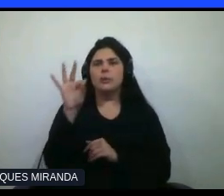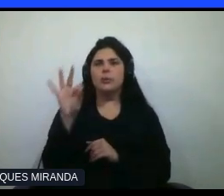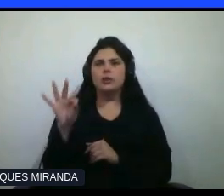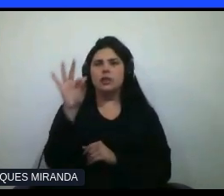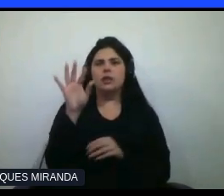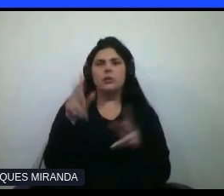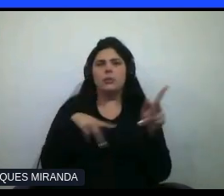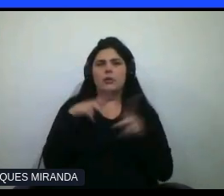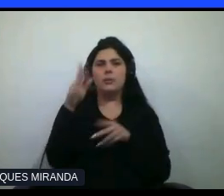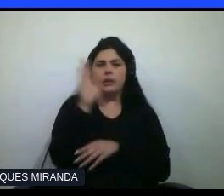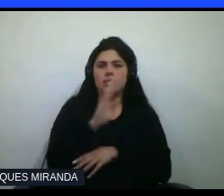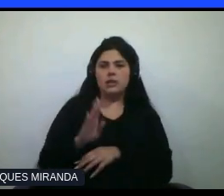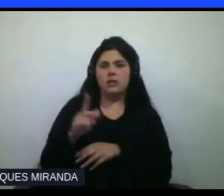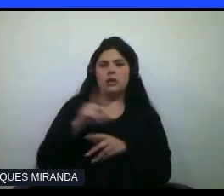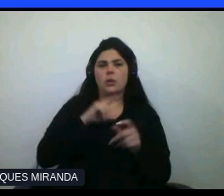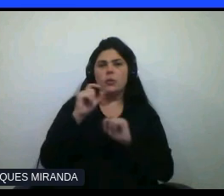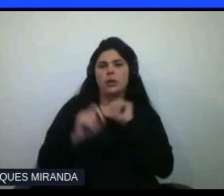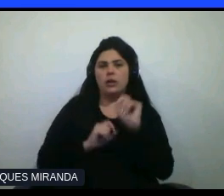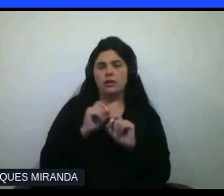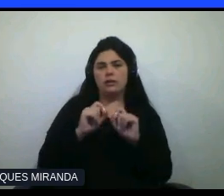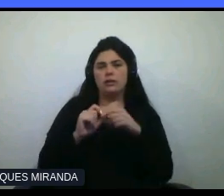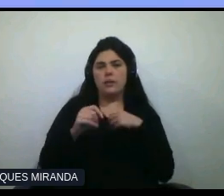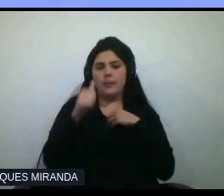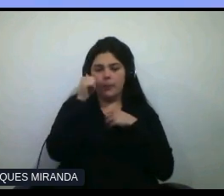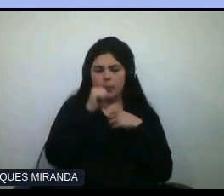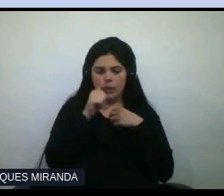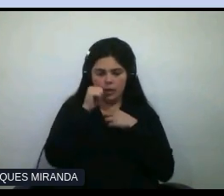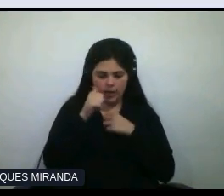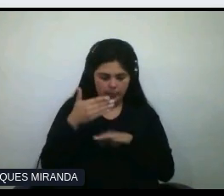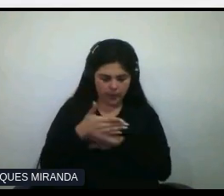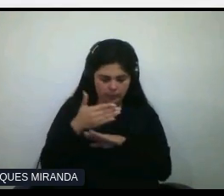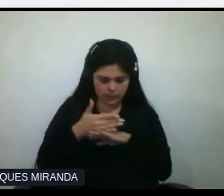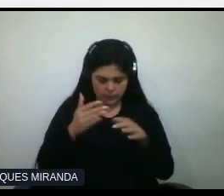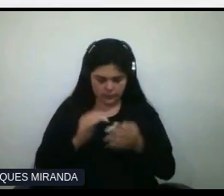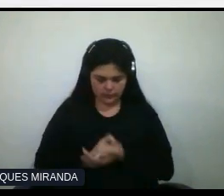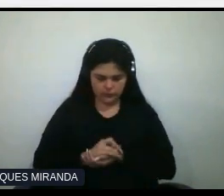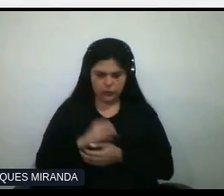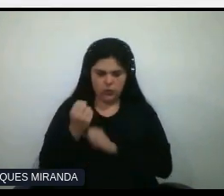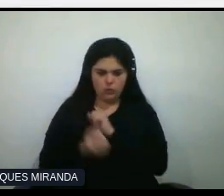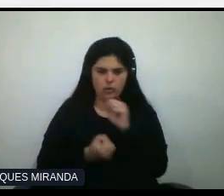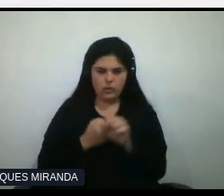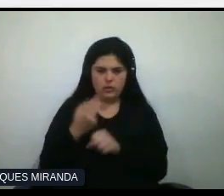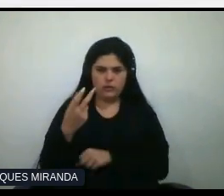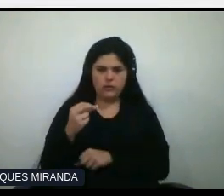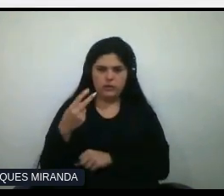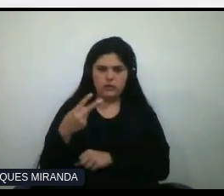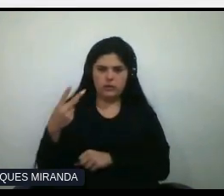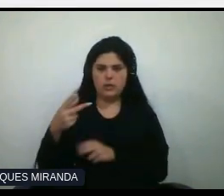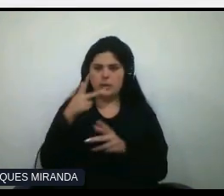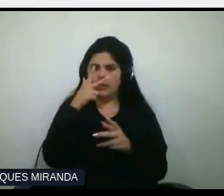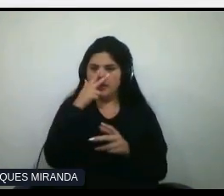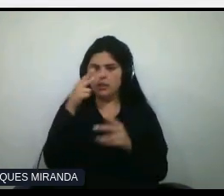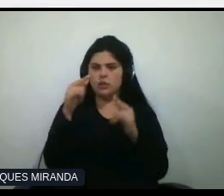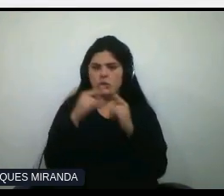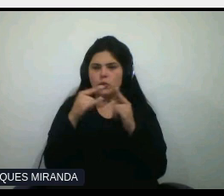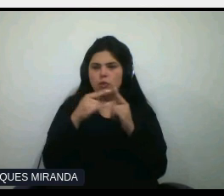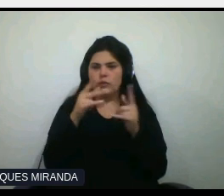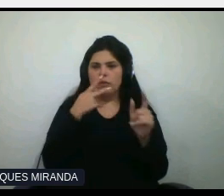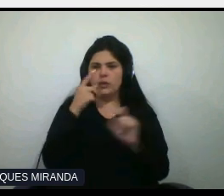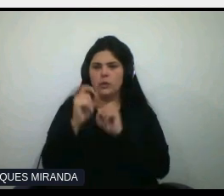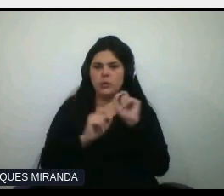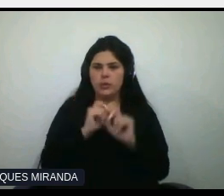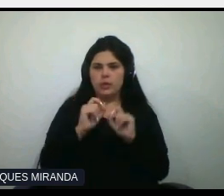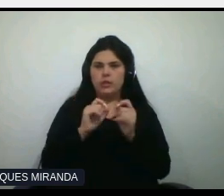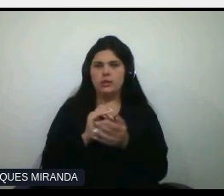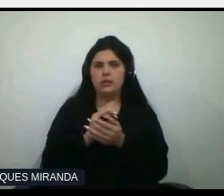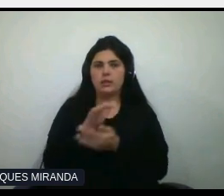população brasileira é composta por mulheres. Tá? Em 2022, o mesmo instituto estimou-se ali,